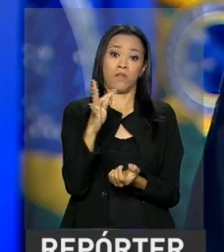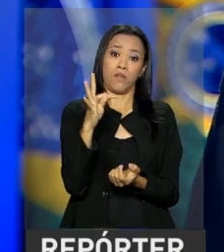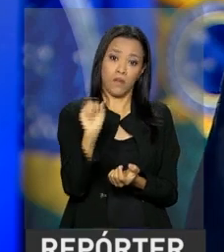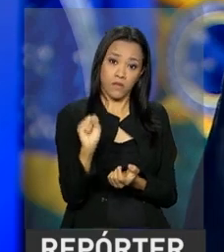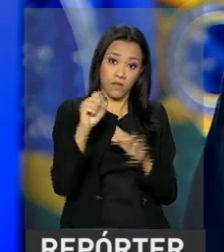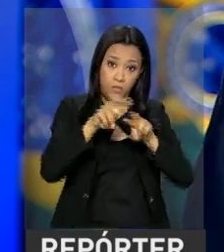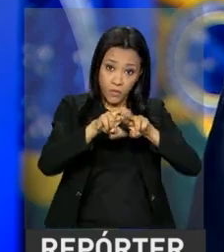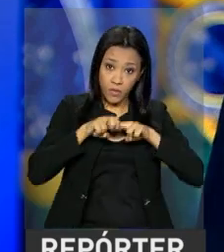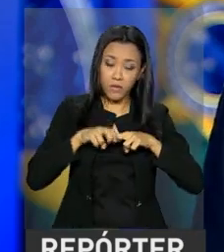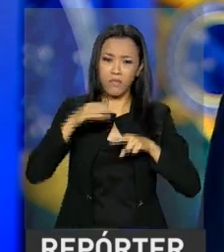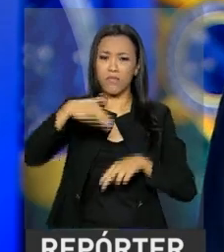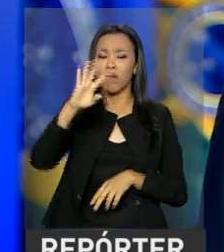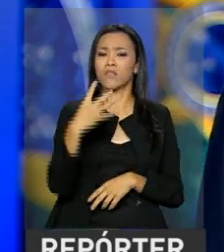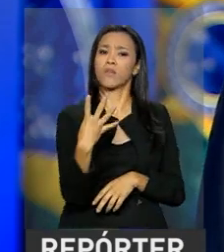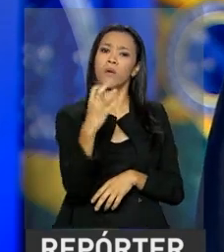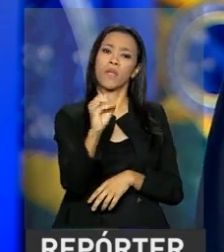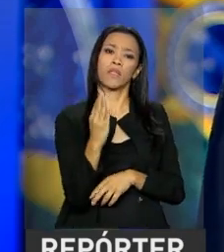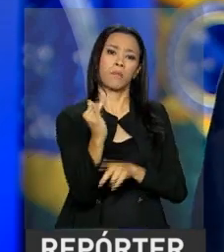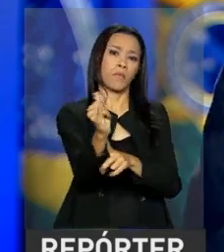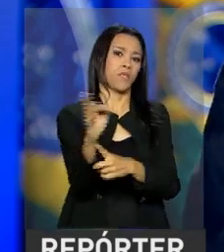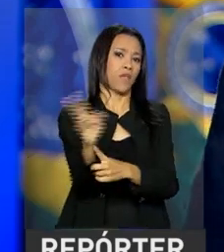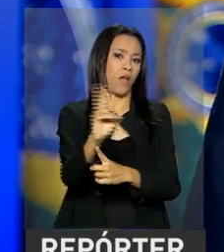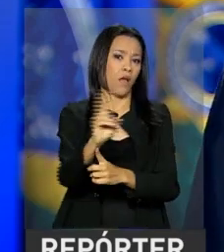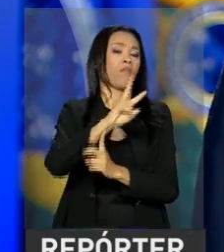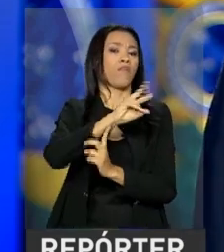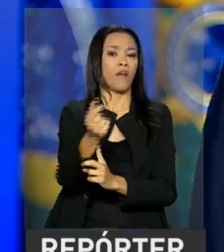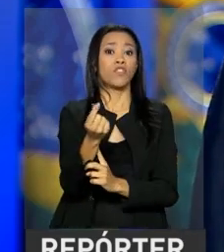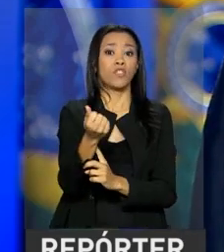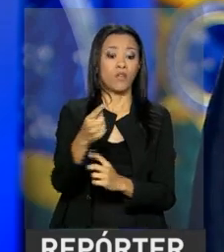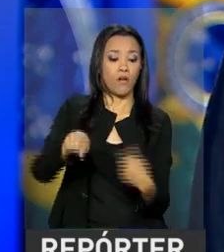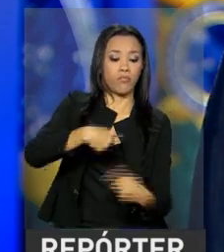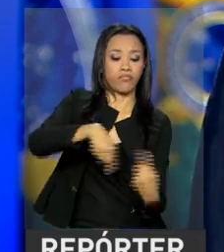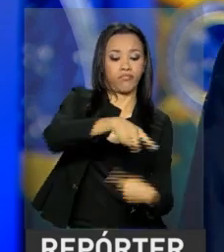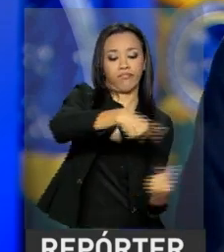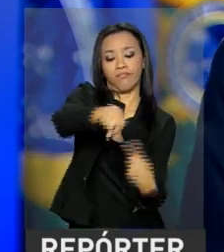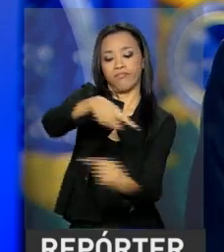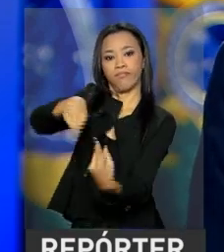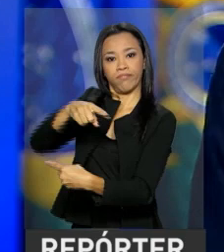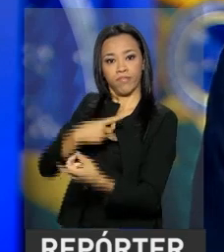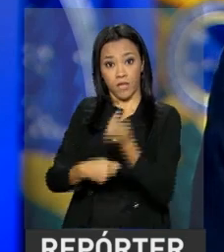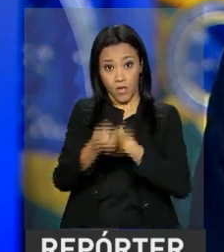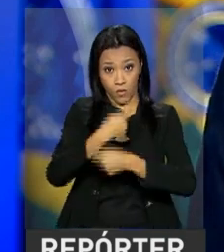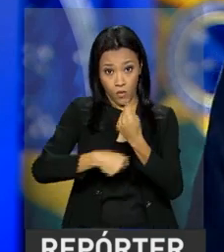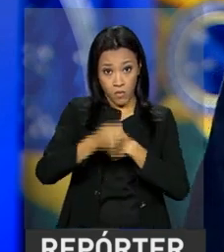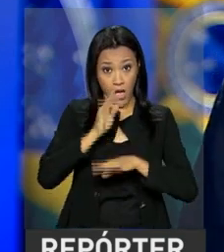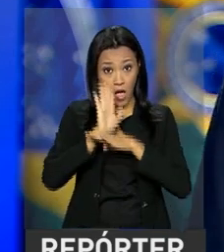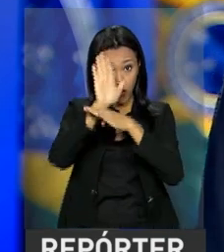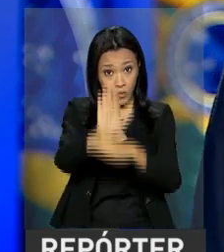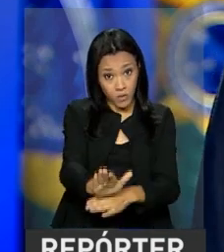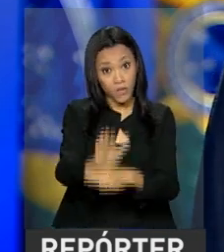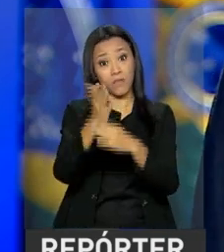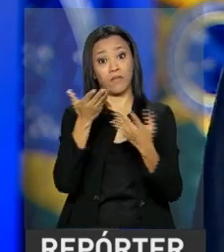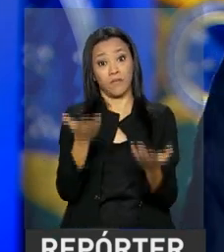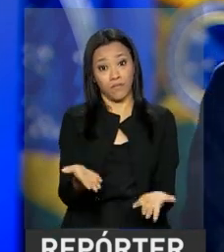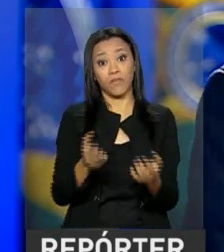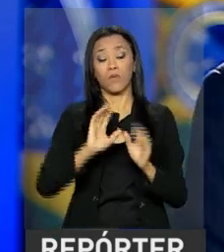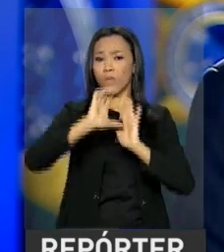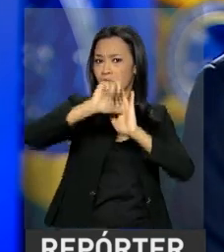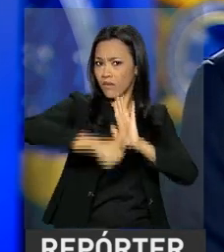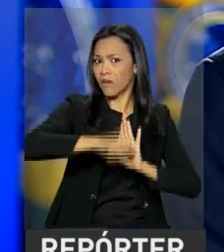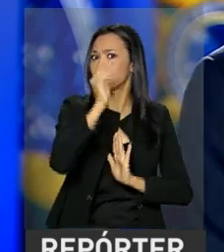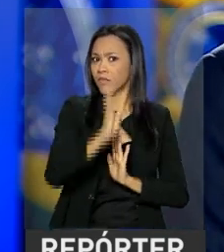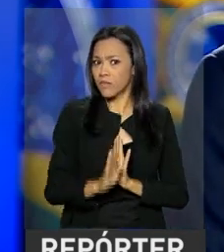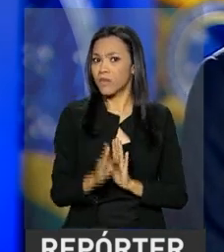mais de 40 milhões de reais entraram na economia ajudando no fim da recessão e para